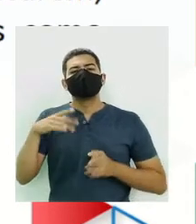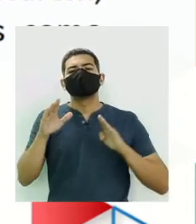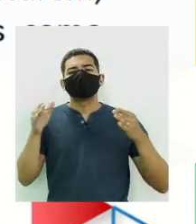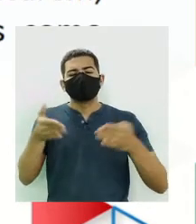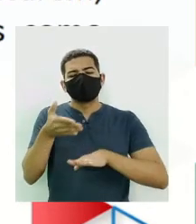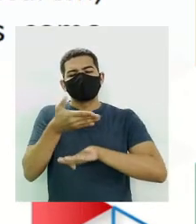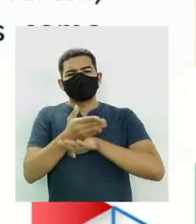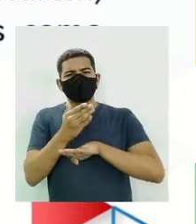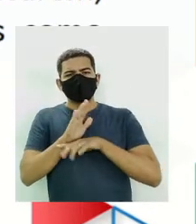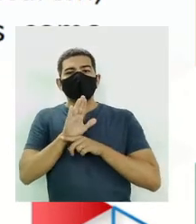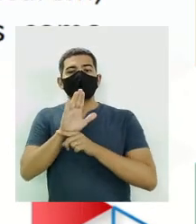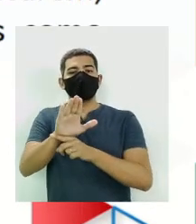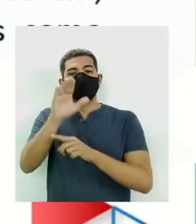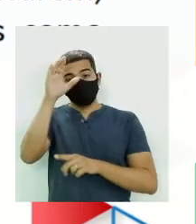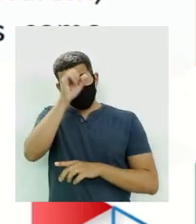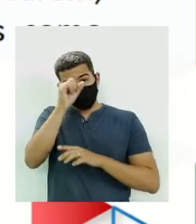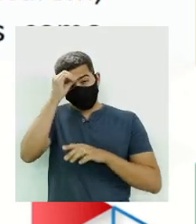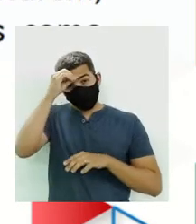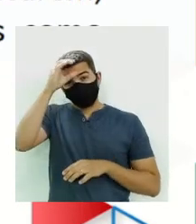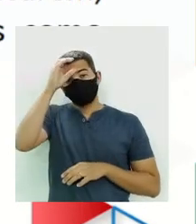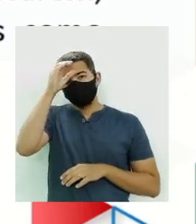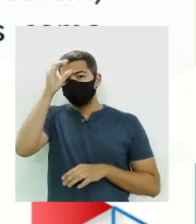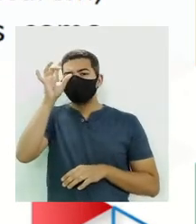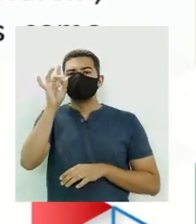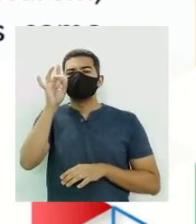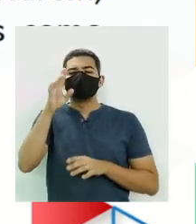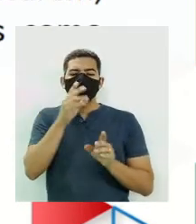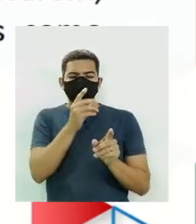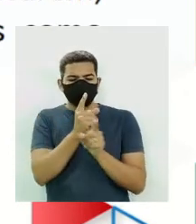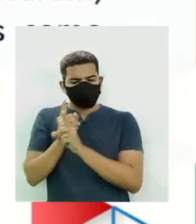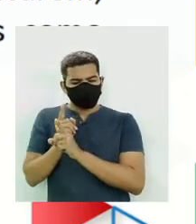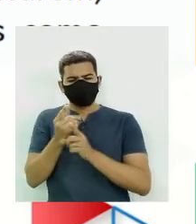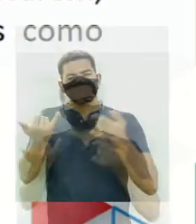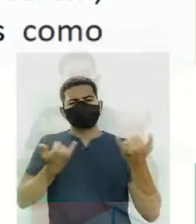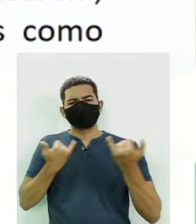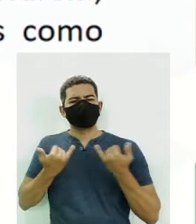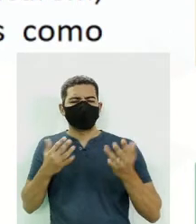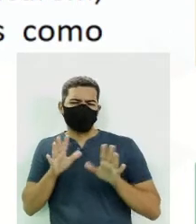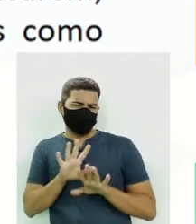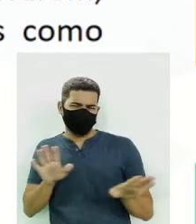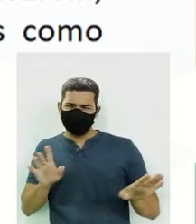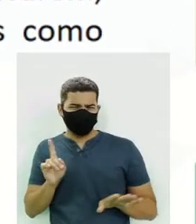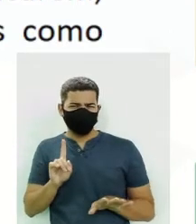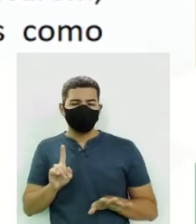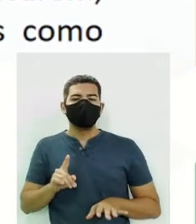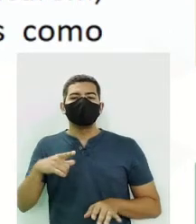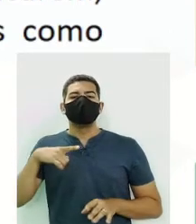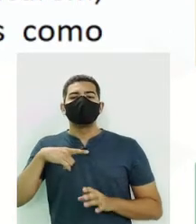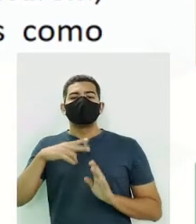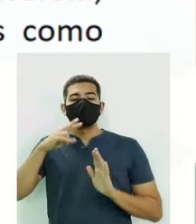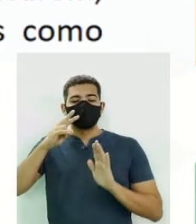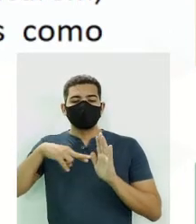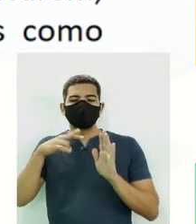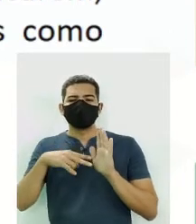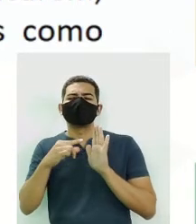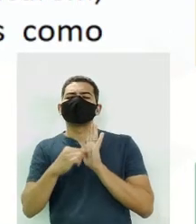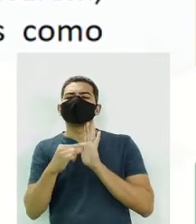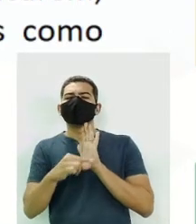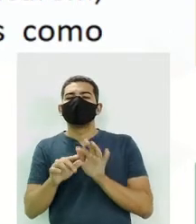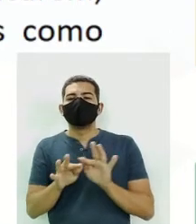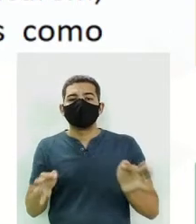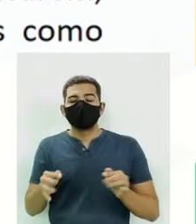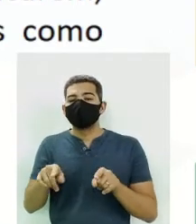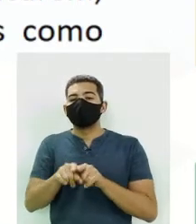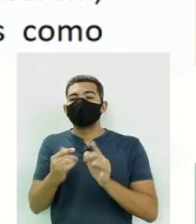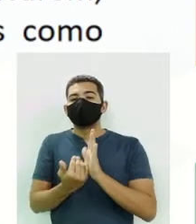de capacitá-los a irem além da localização de informações no texto. Vamos ler as entrelinhas e ir